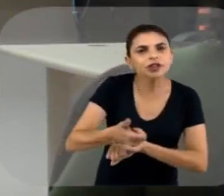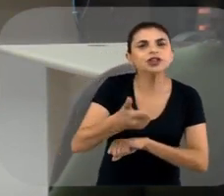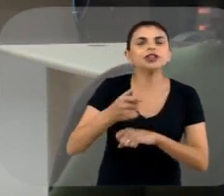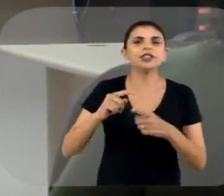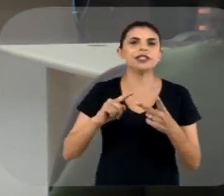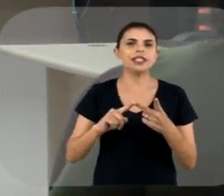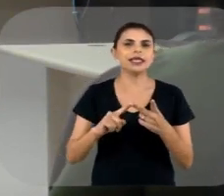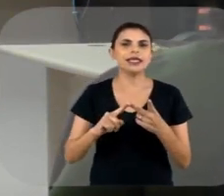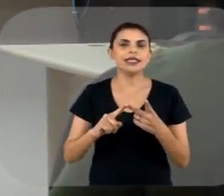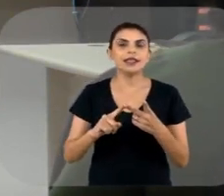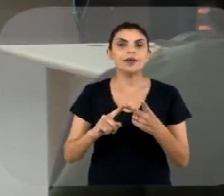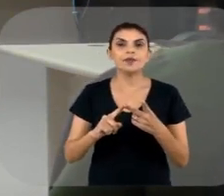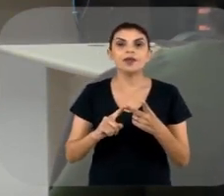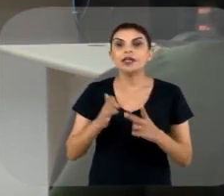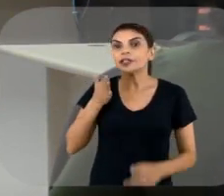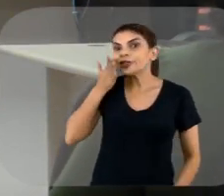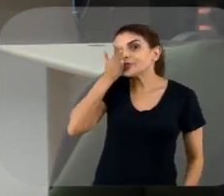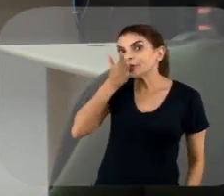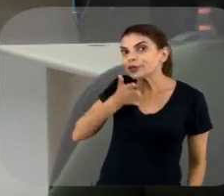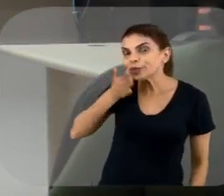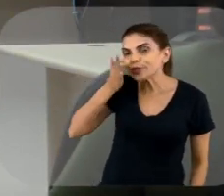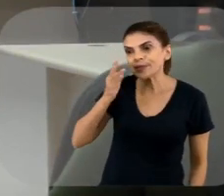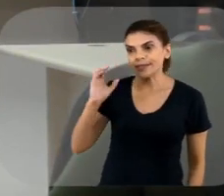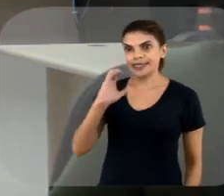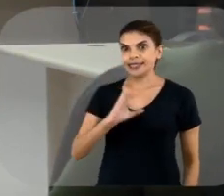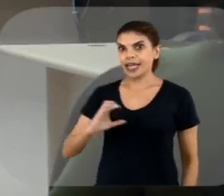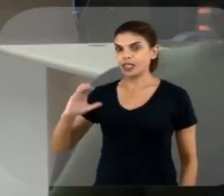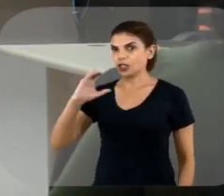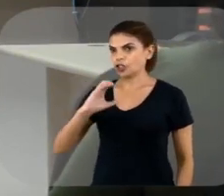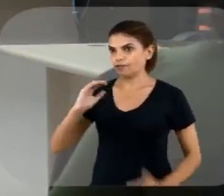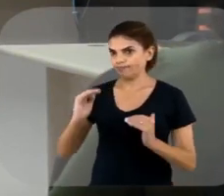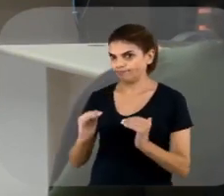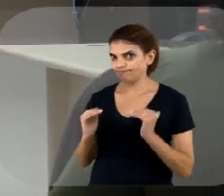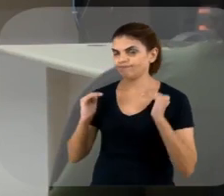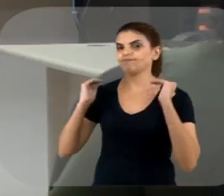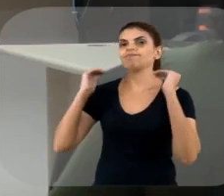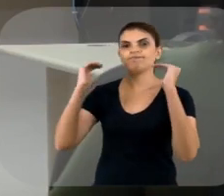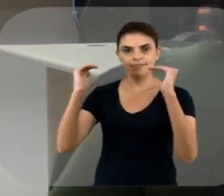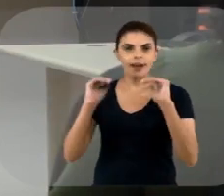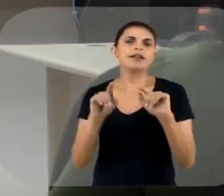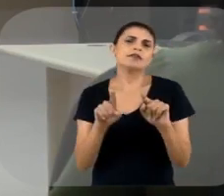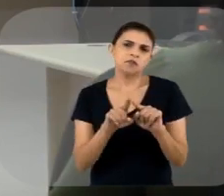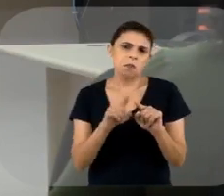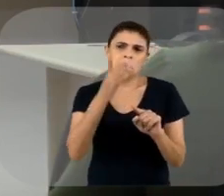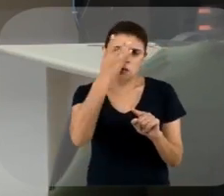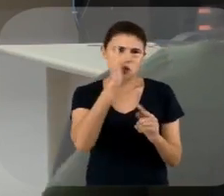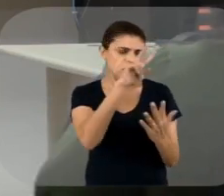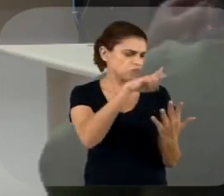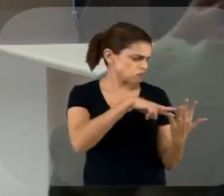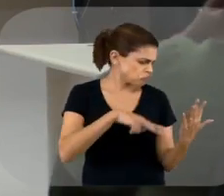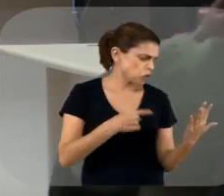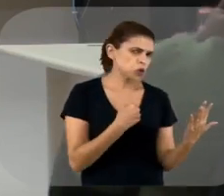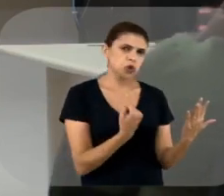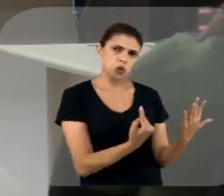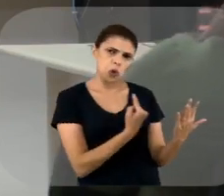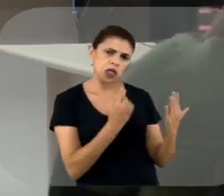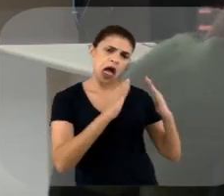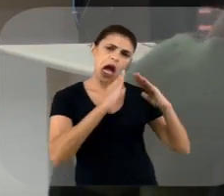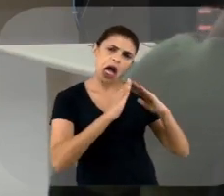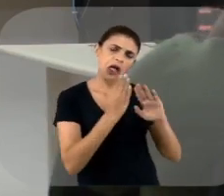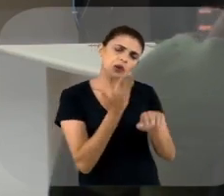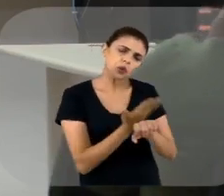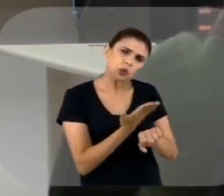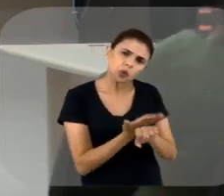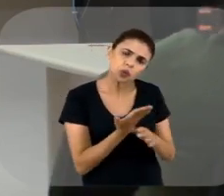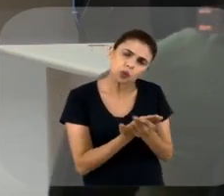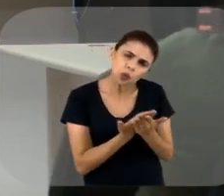equilíbrio entre um discurso científico e coloquial, até mesmo para ter essa questão de envolver, né, a pessoa que